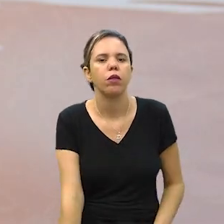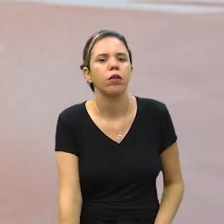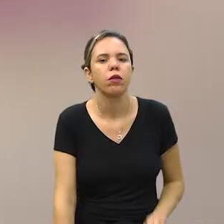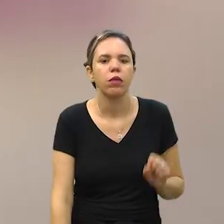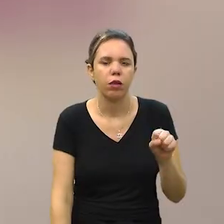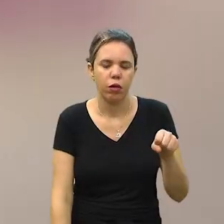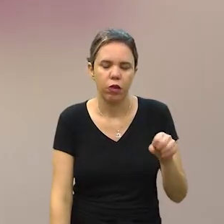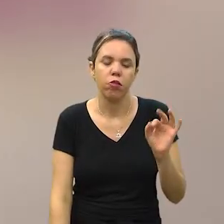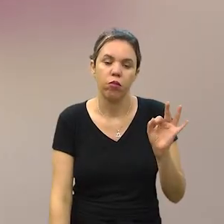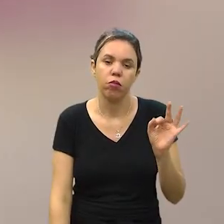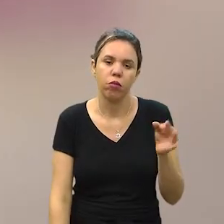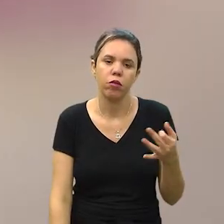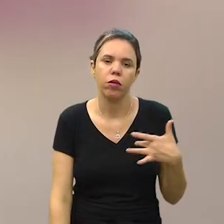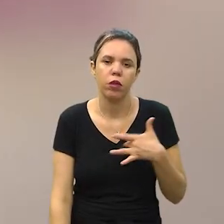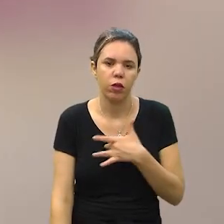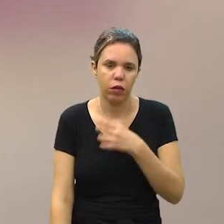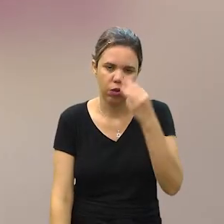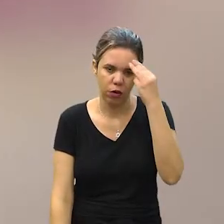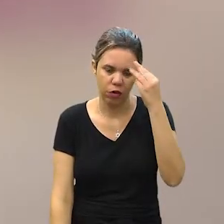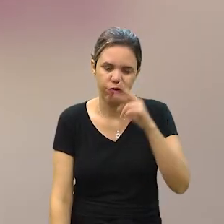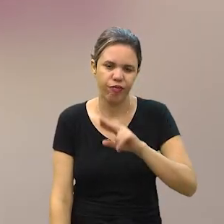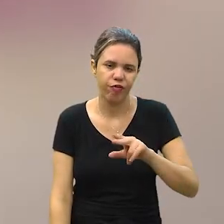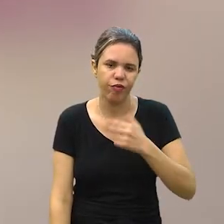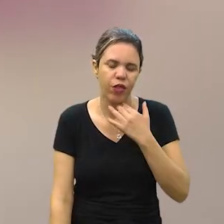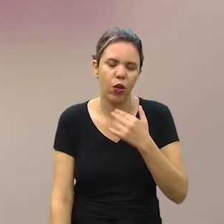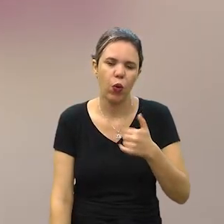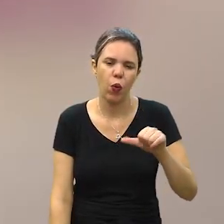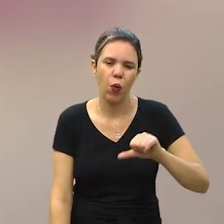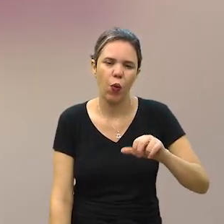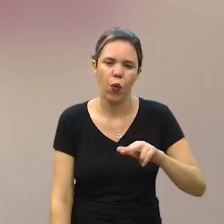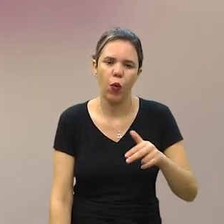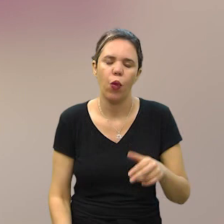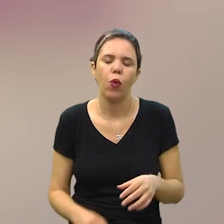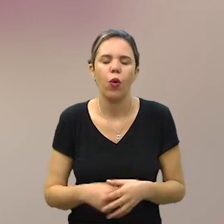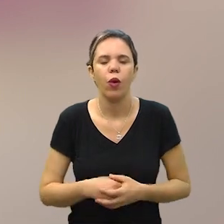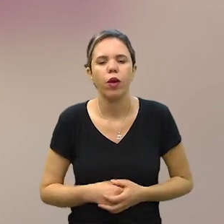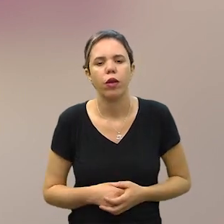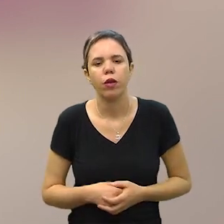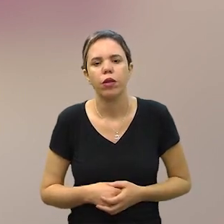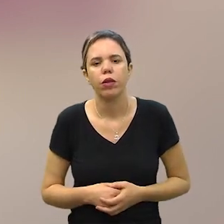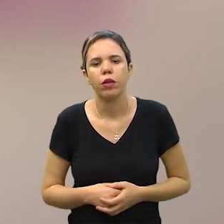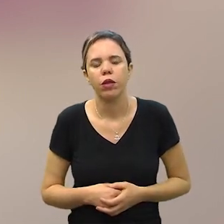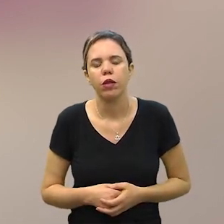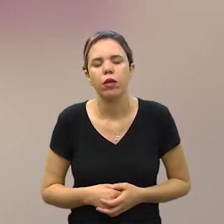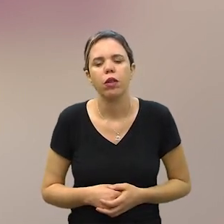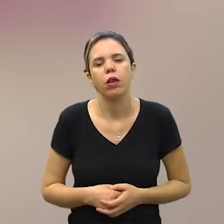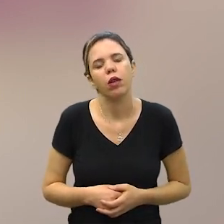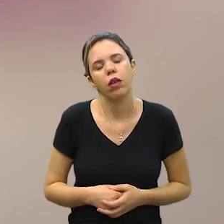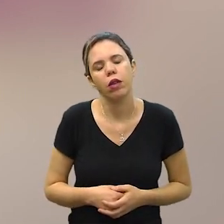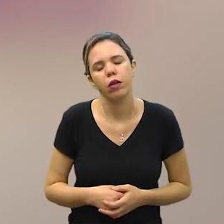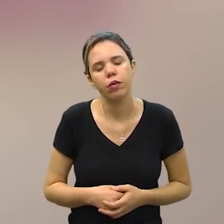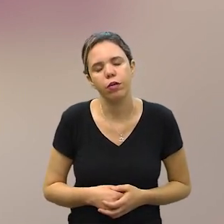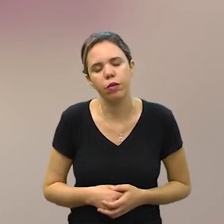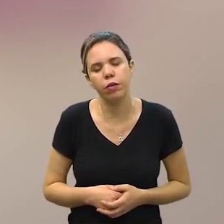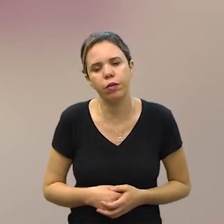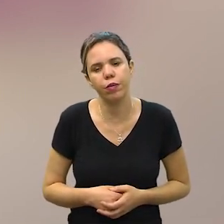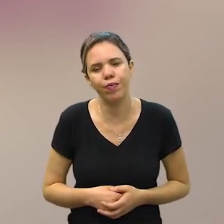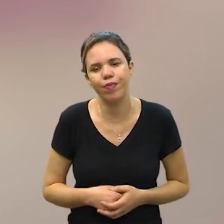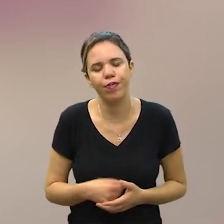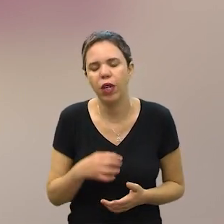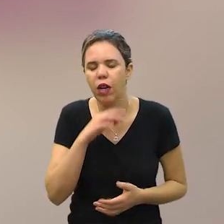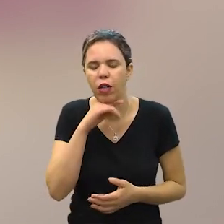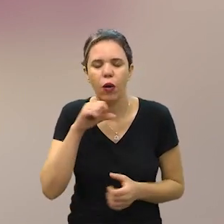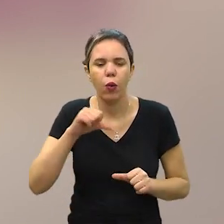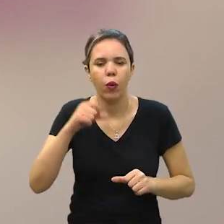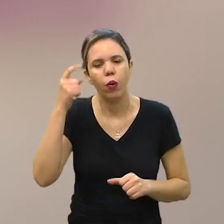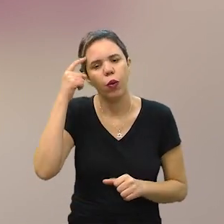doenças? Sim, se a saúde mental não vai bem, e ao contrário também, né? Se a saúde mental, ela não